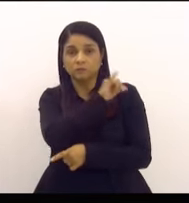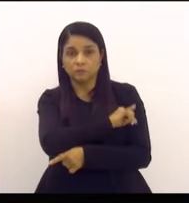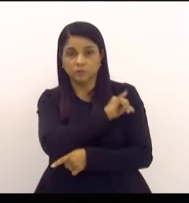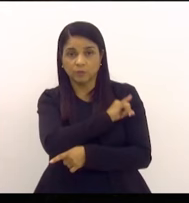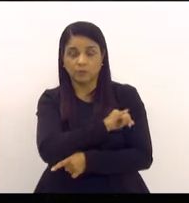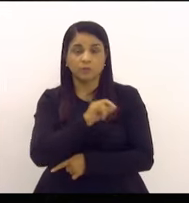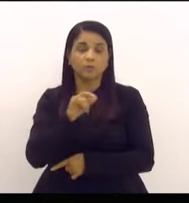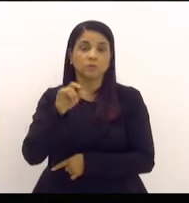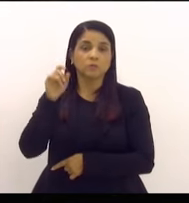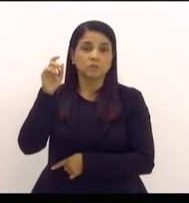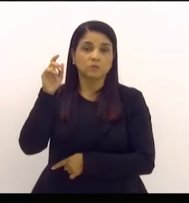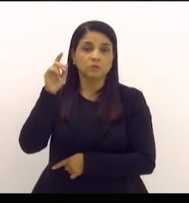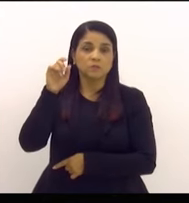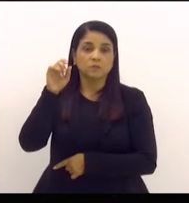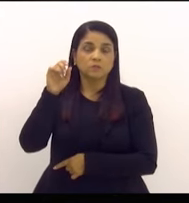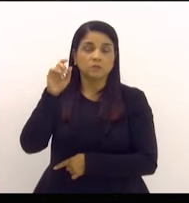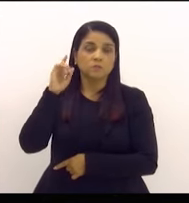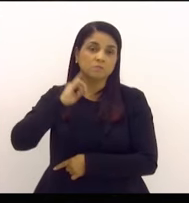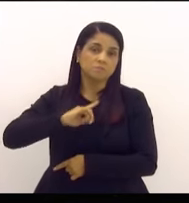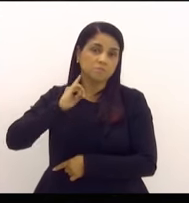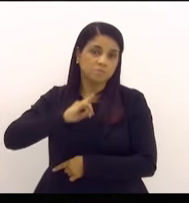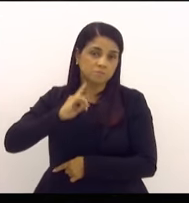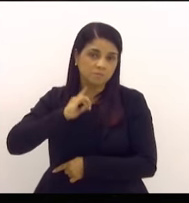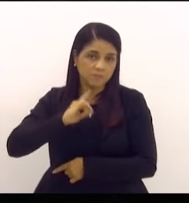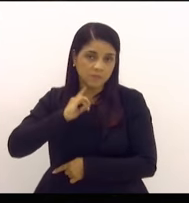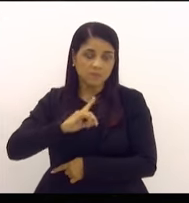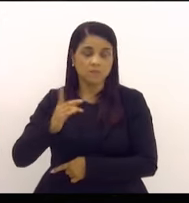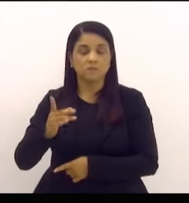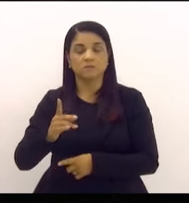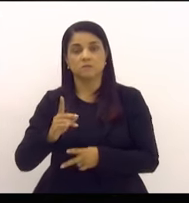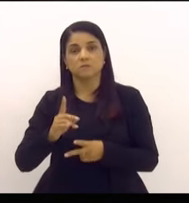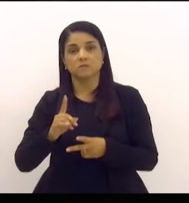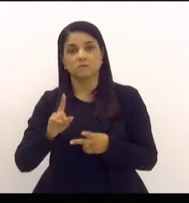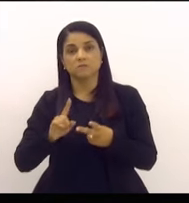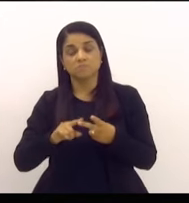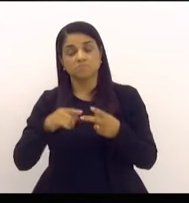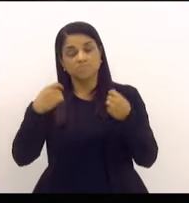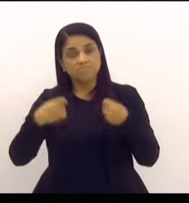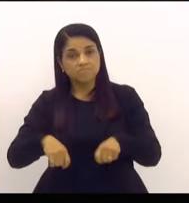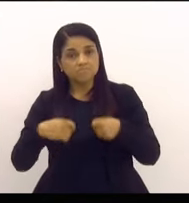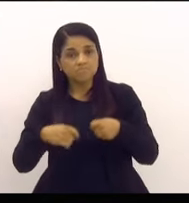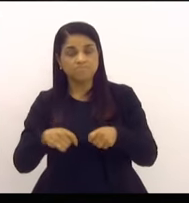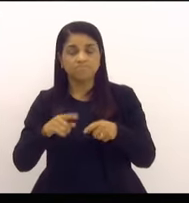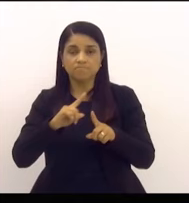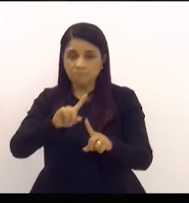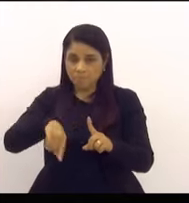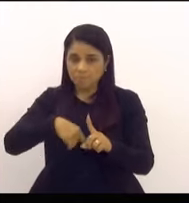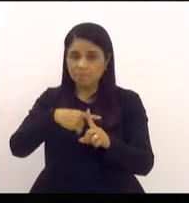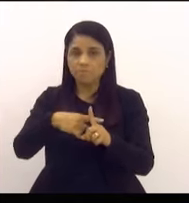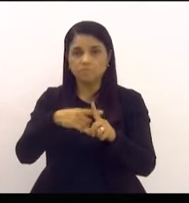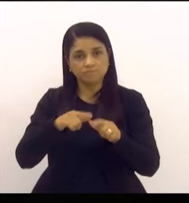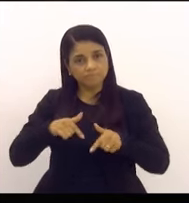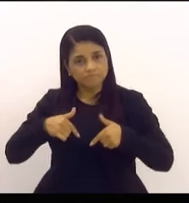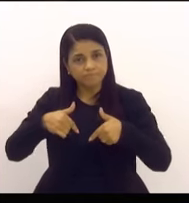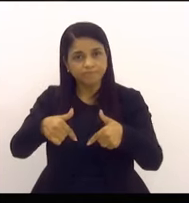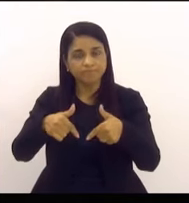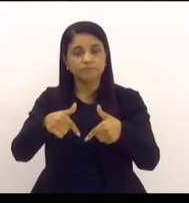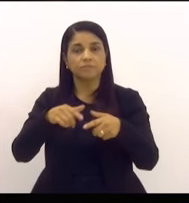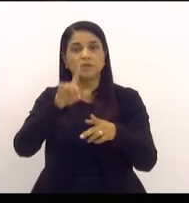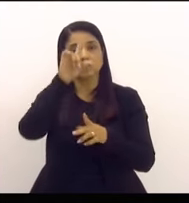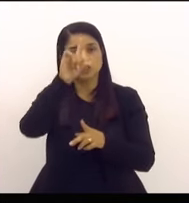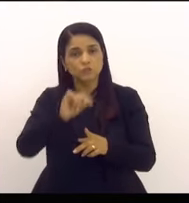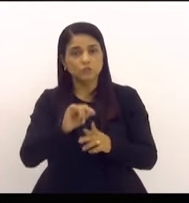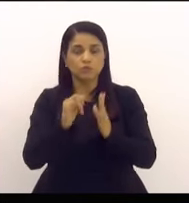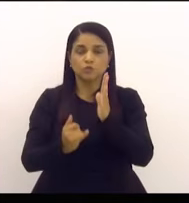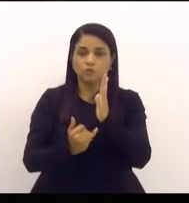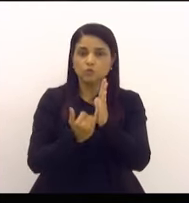aí se faça algo concreto e positivo para diminuir os juros